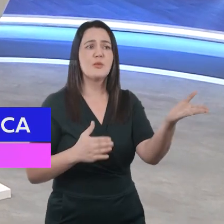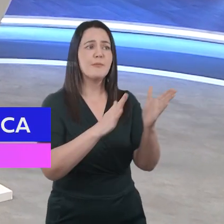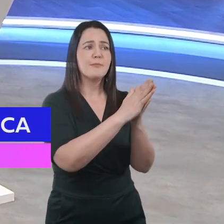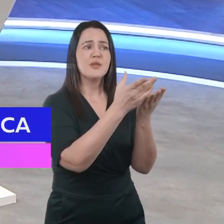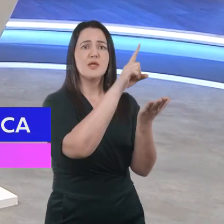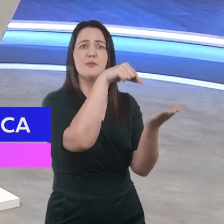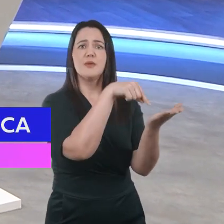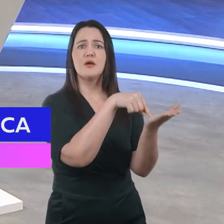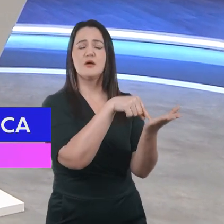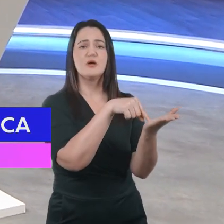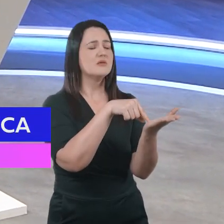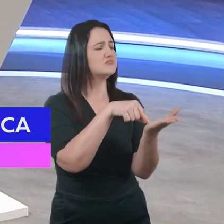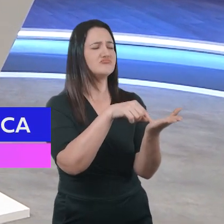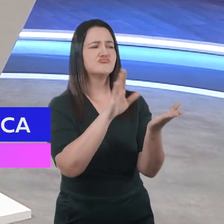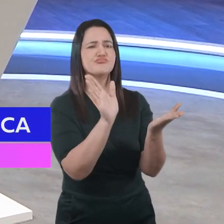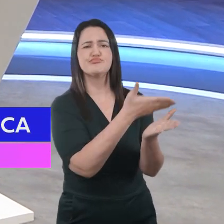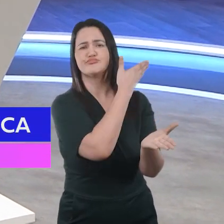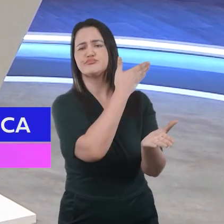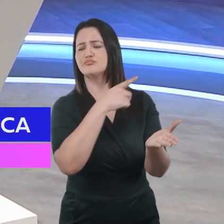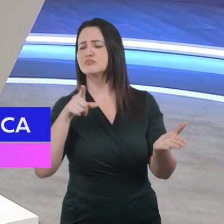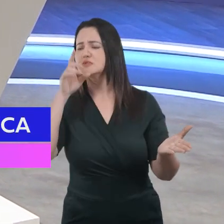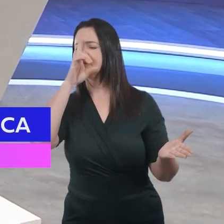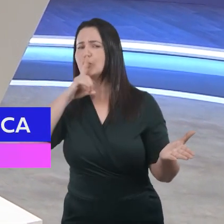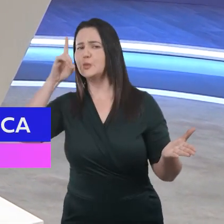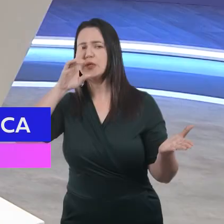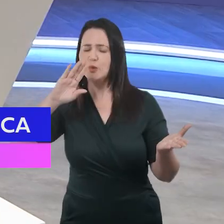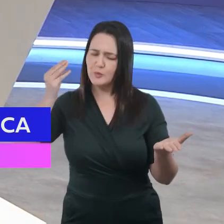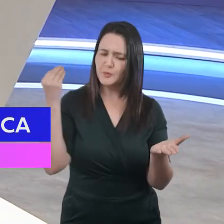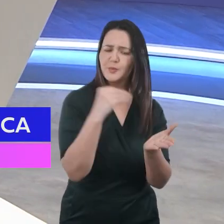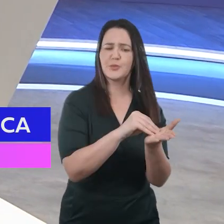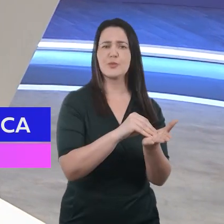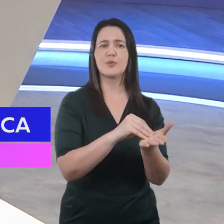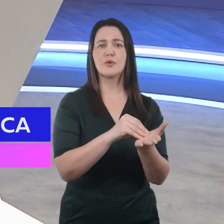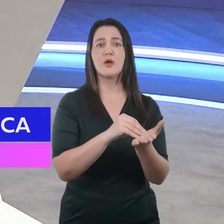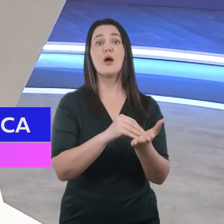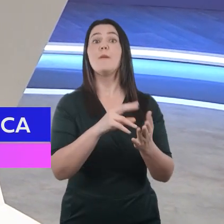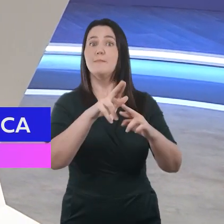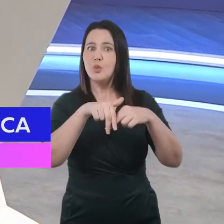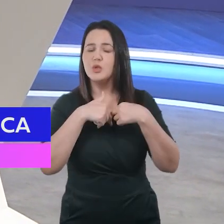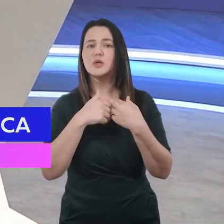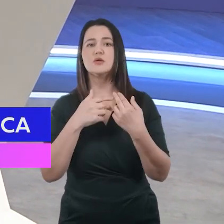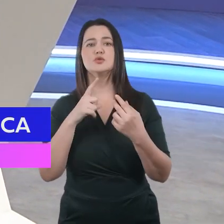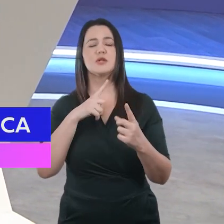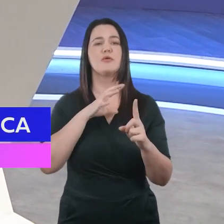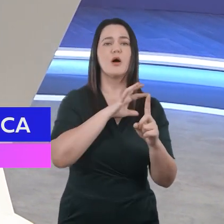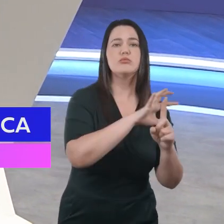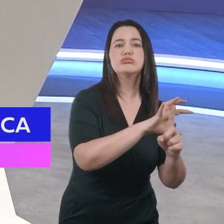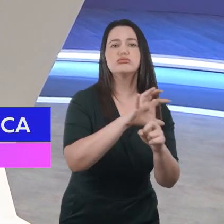Então, nessa luta entre poderes pagãos e cristãos,